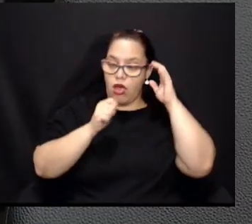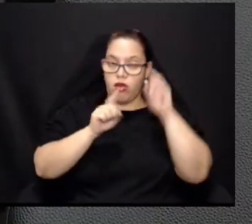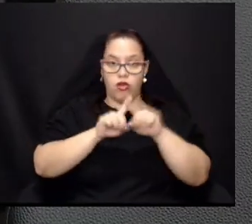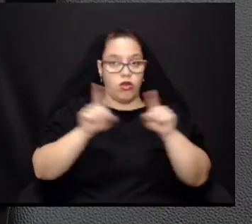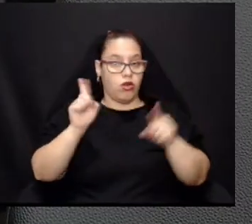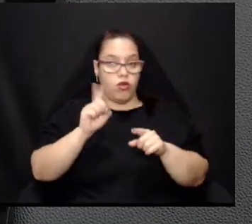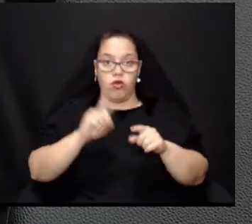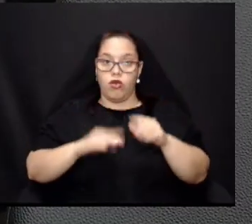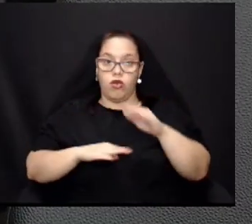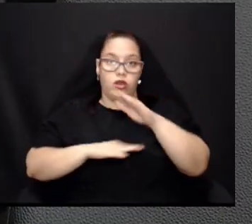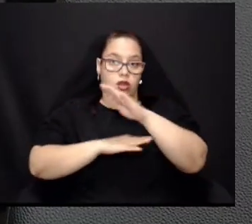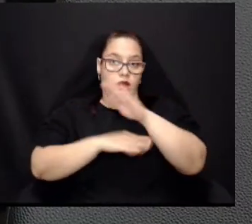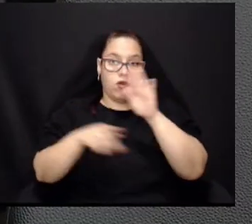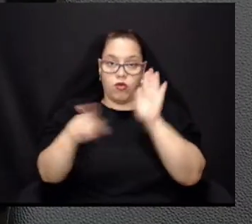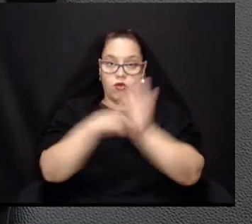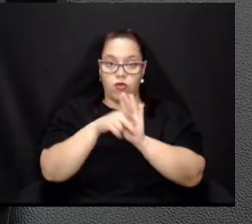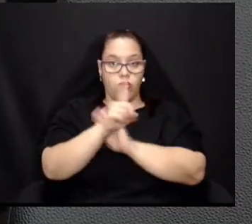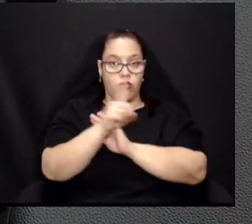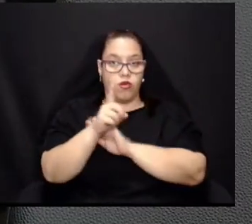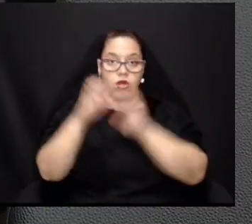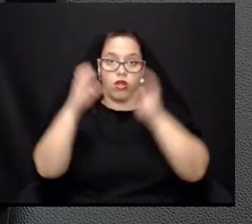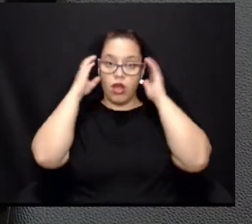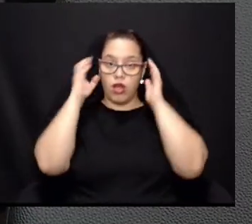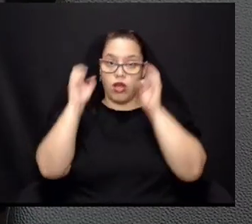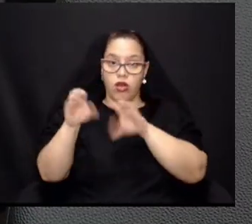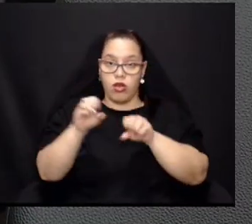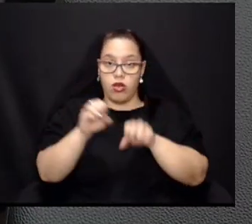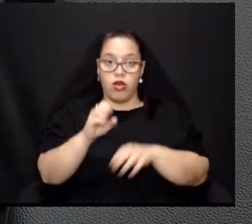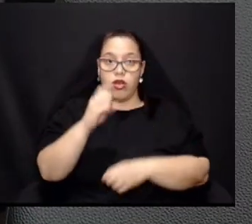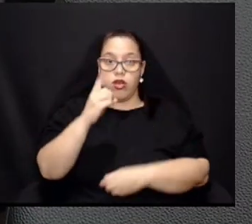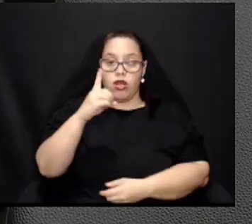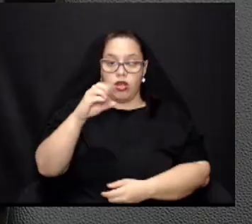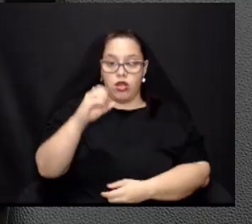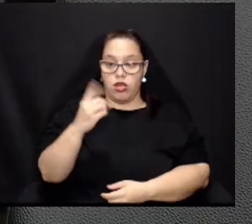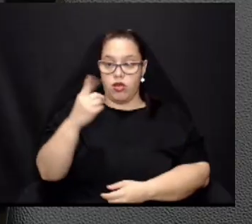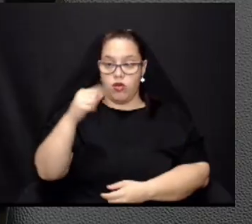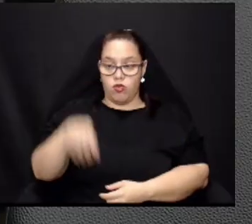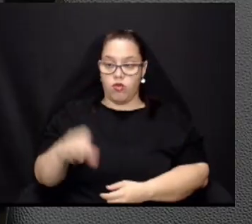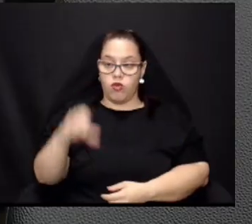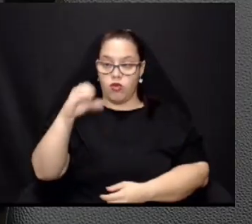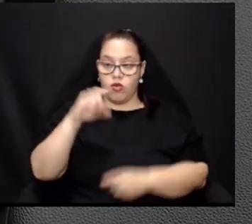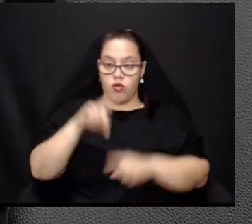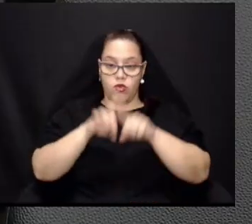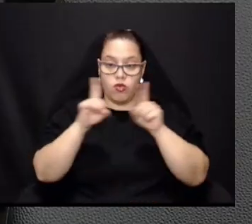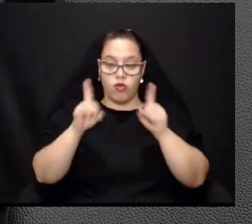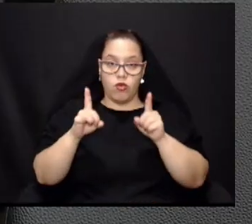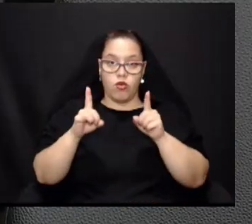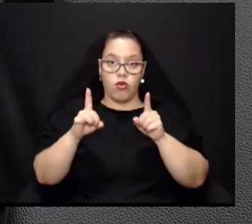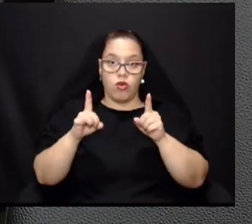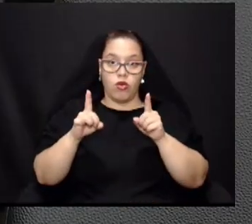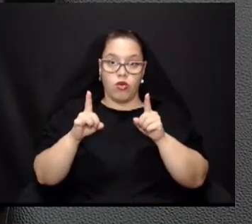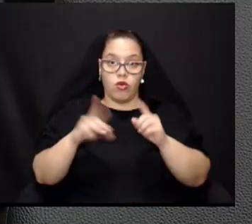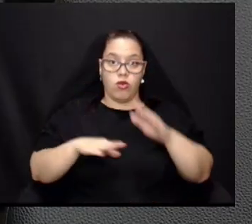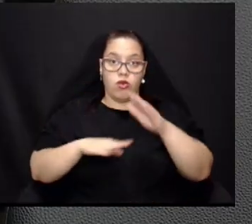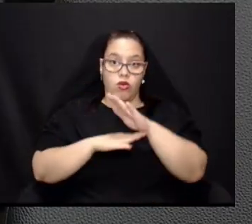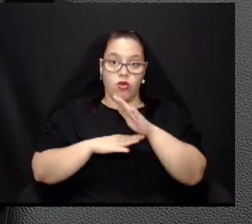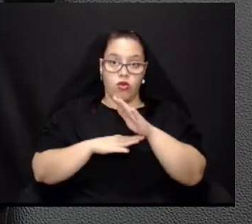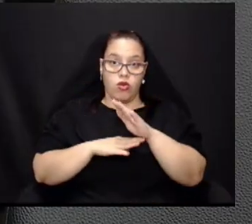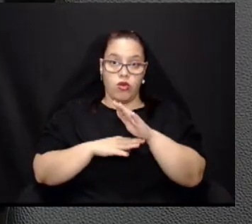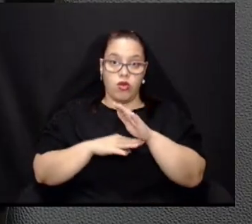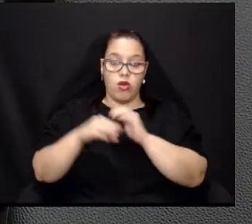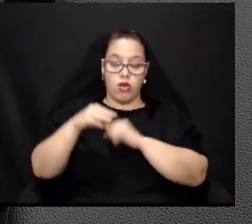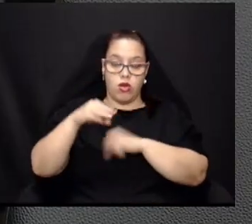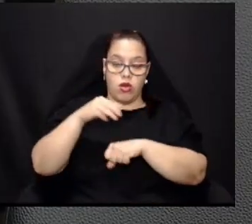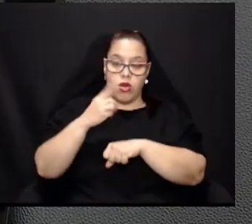rádio é da Rádio Educativa, Rádio 101.9, mas a Câmara tem o programa que chama Minuto Câmara. Então a gente tem